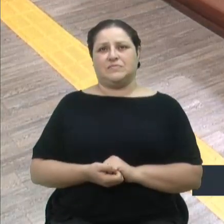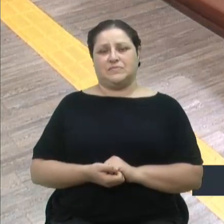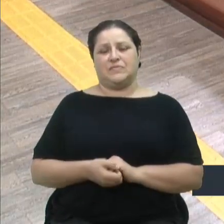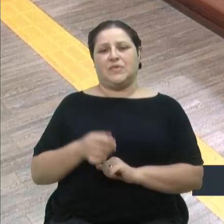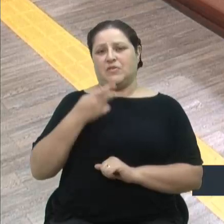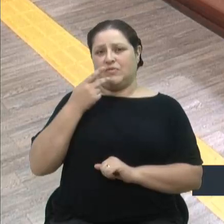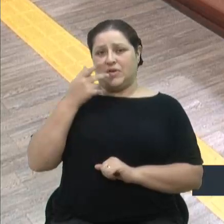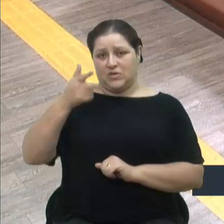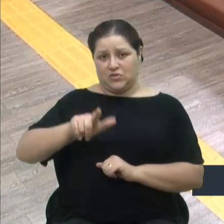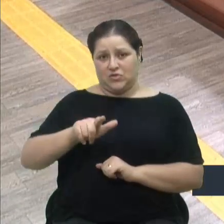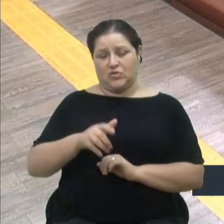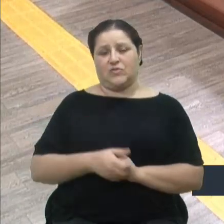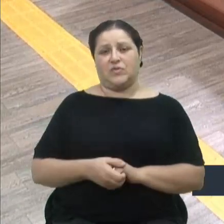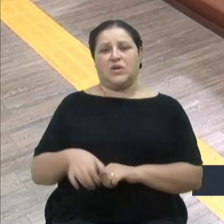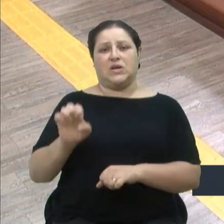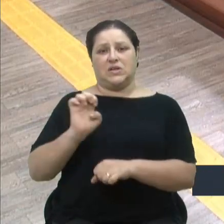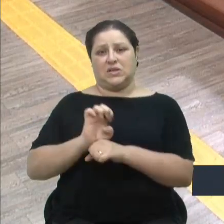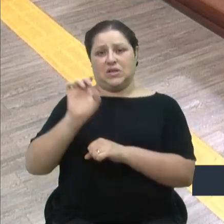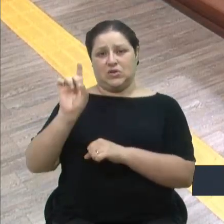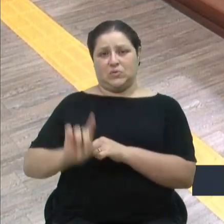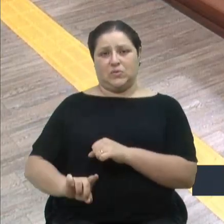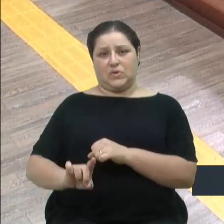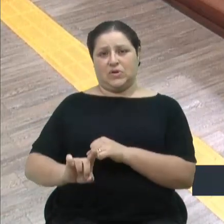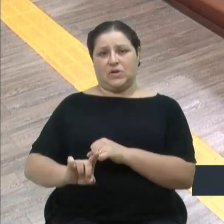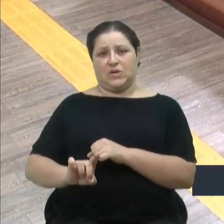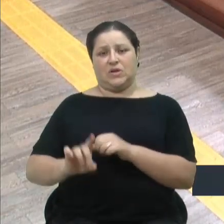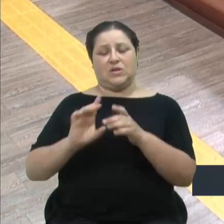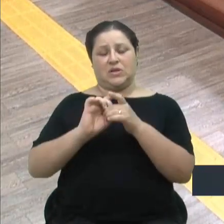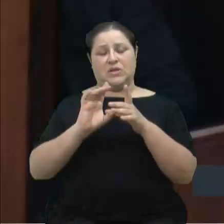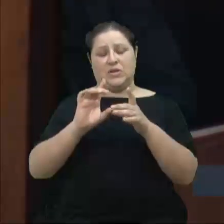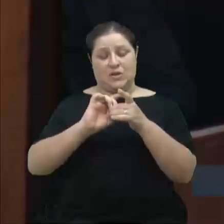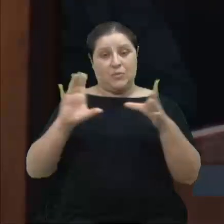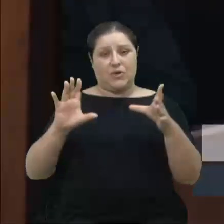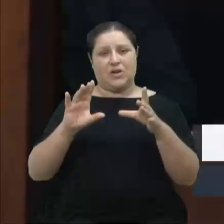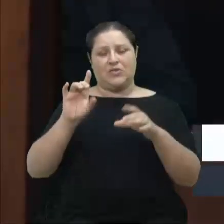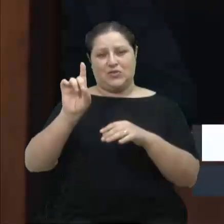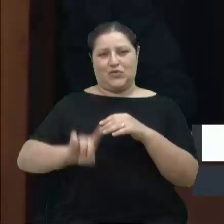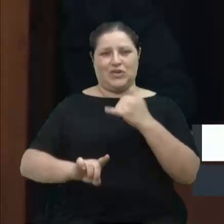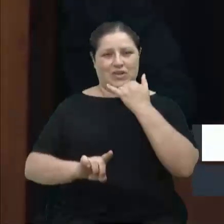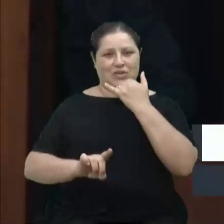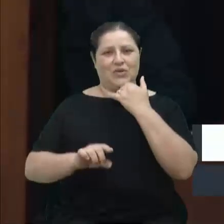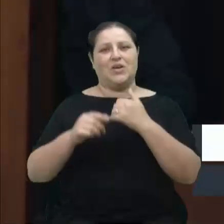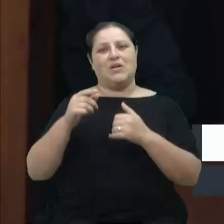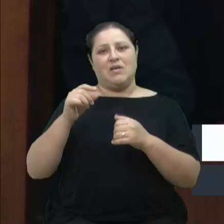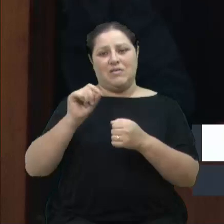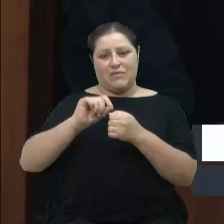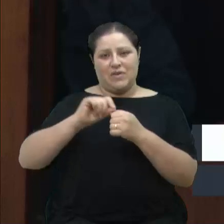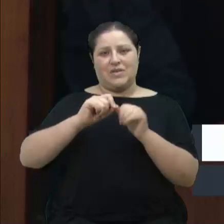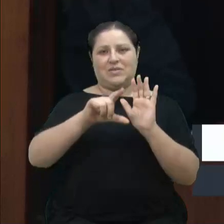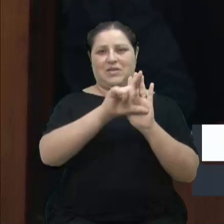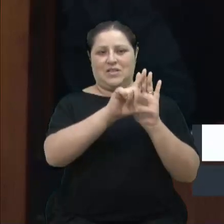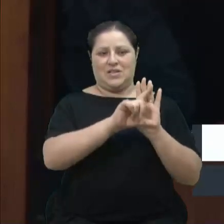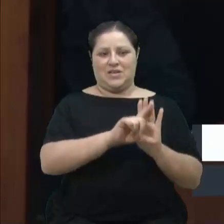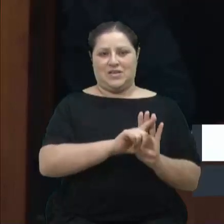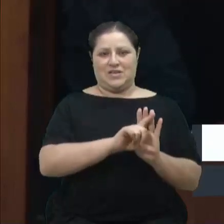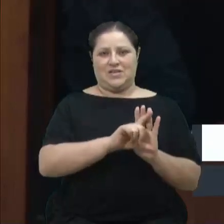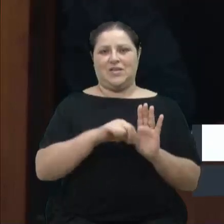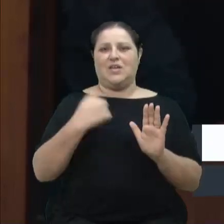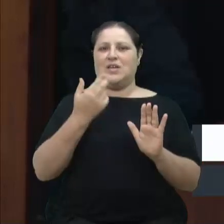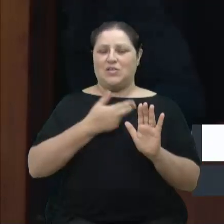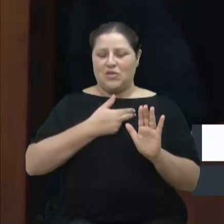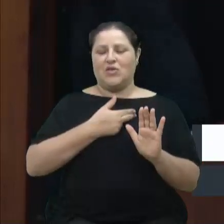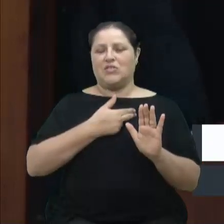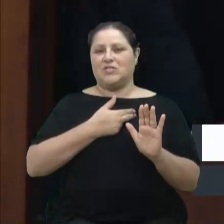Eu reafirmo, o Estado Democrático de Direito, ele estabelece leis e nós nos tangenciamos